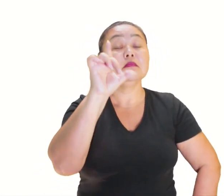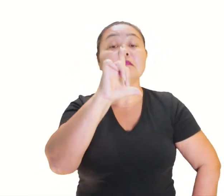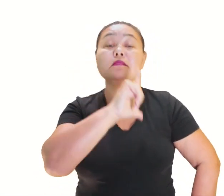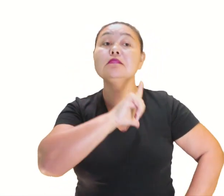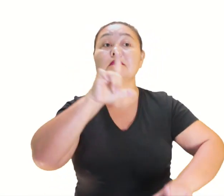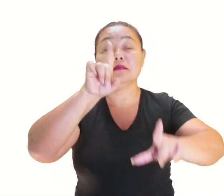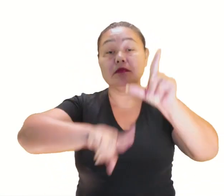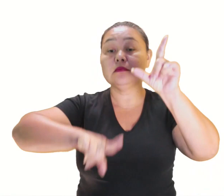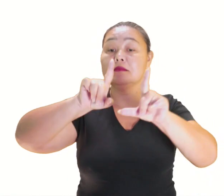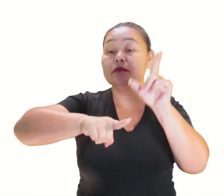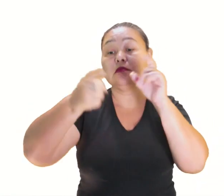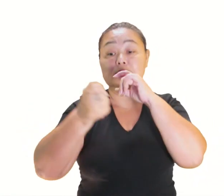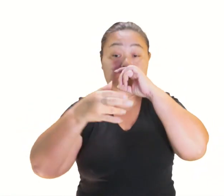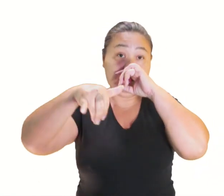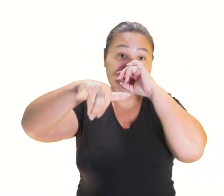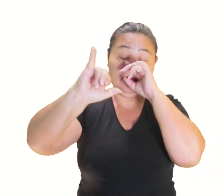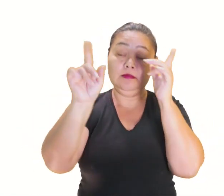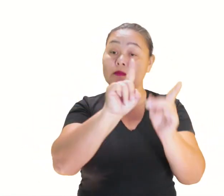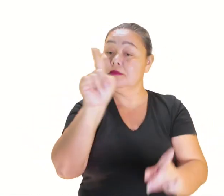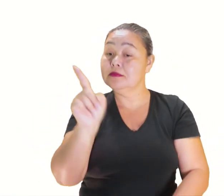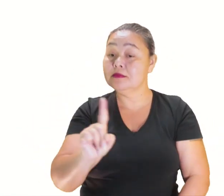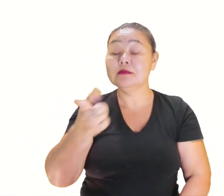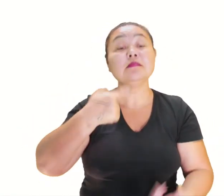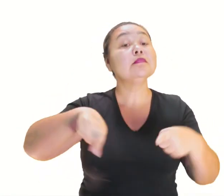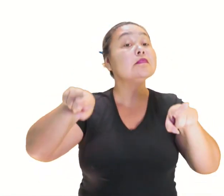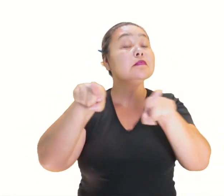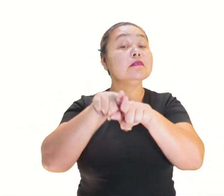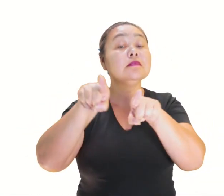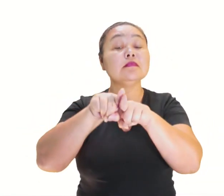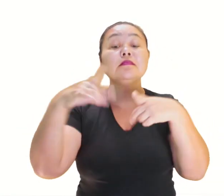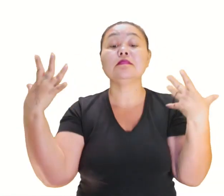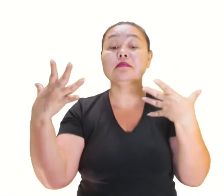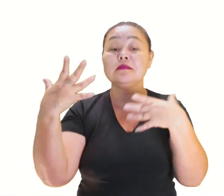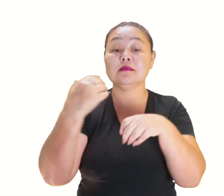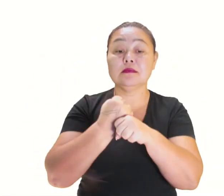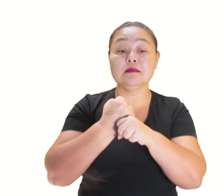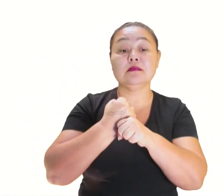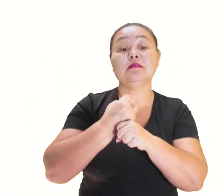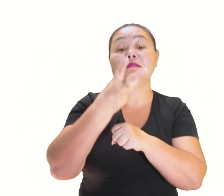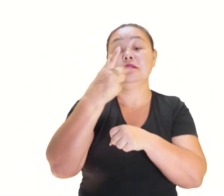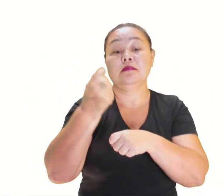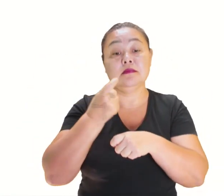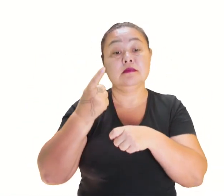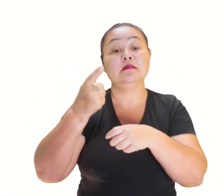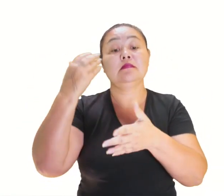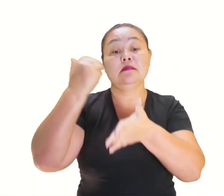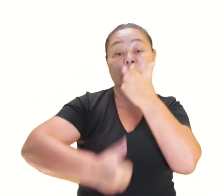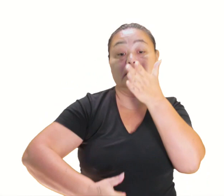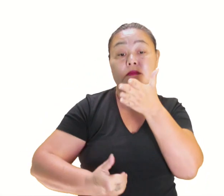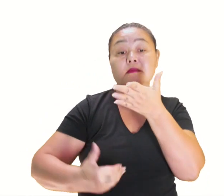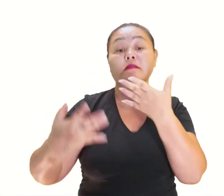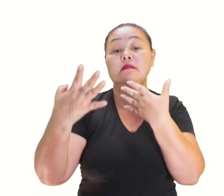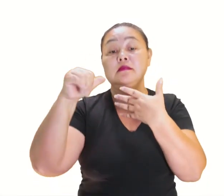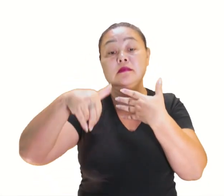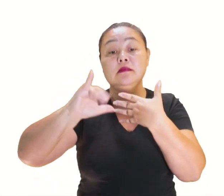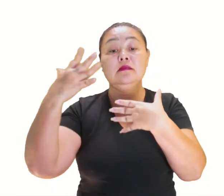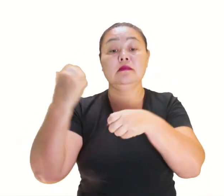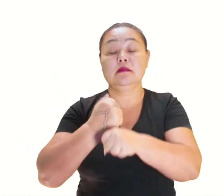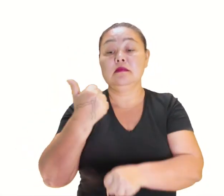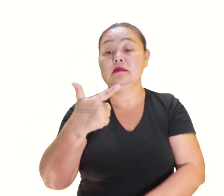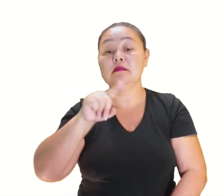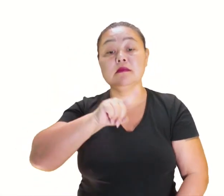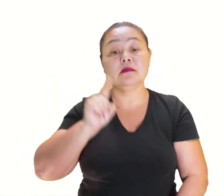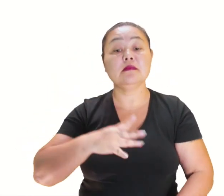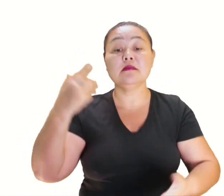temos letras X, Y, Z. E também temos operações. Nós temos 3x menos 4y